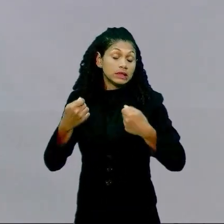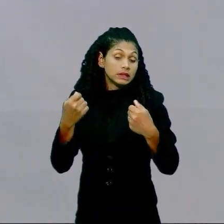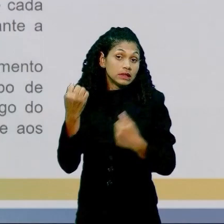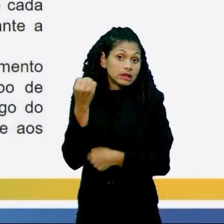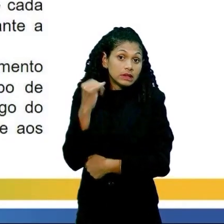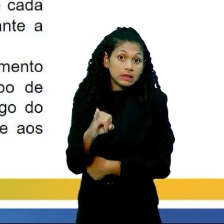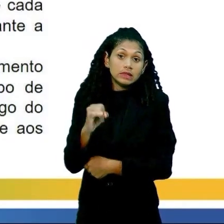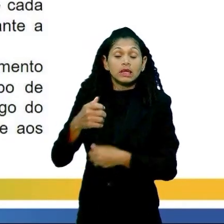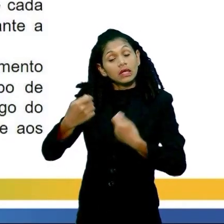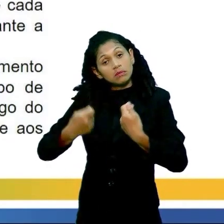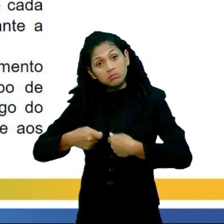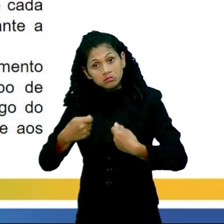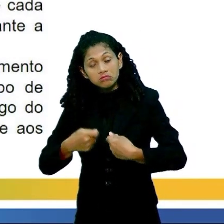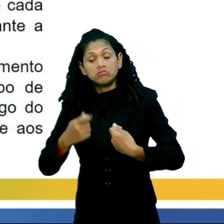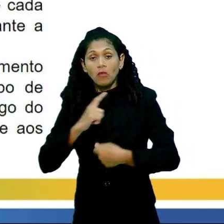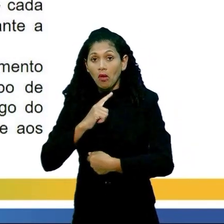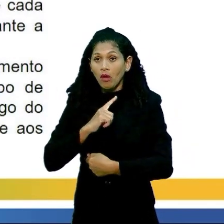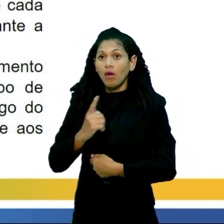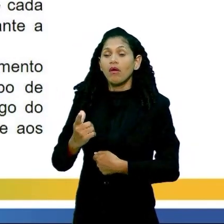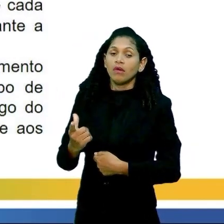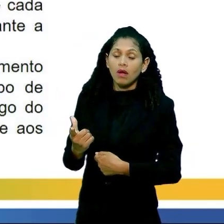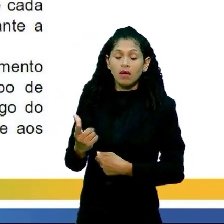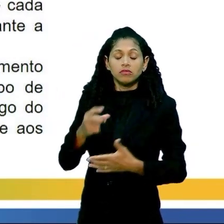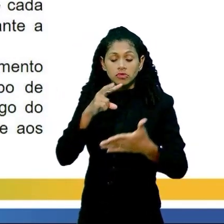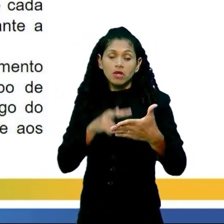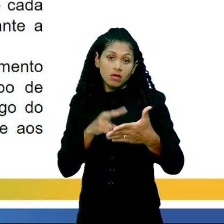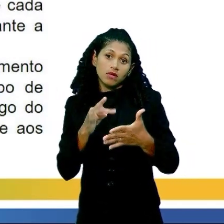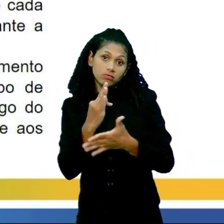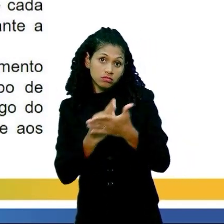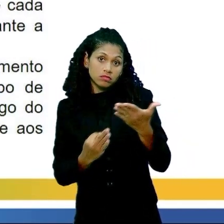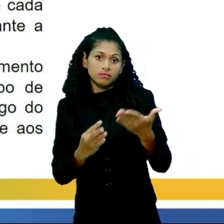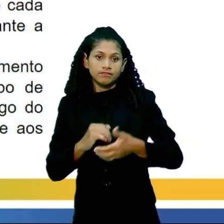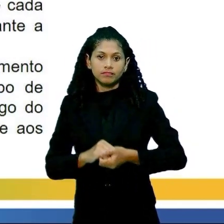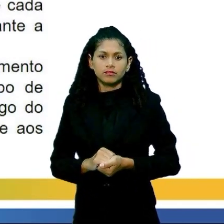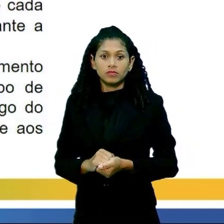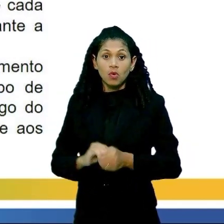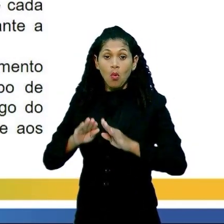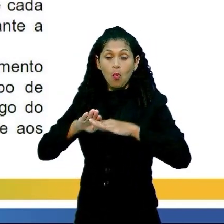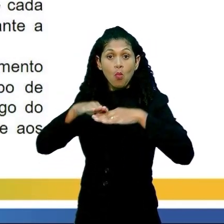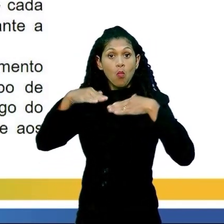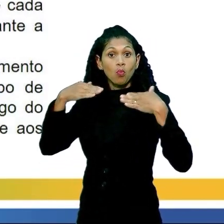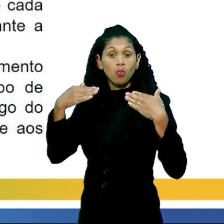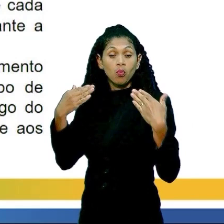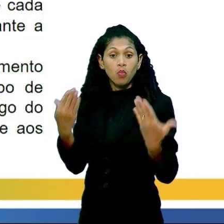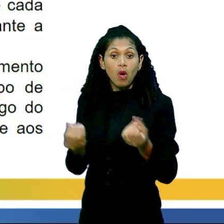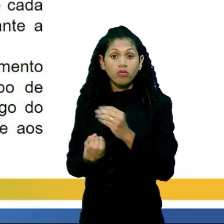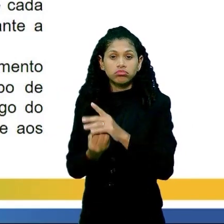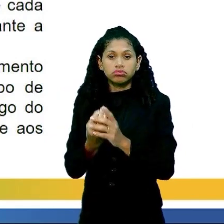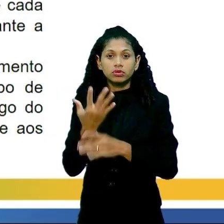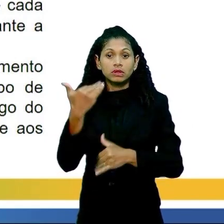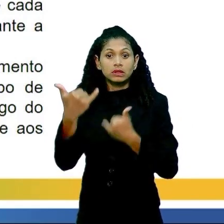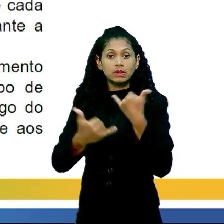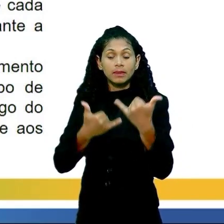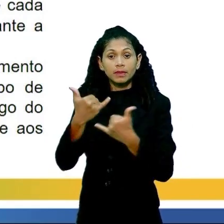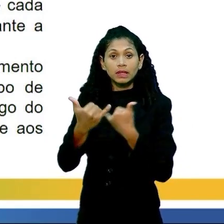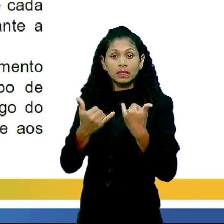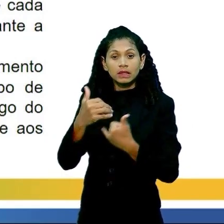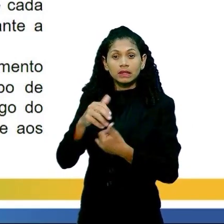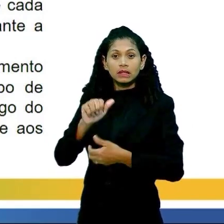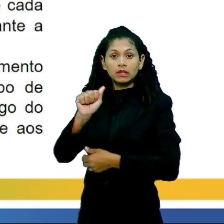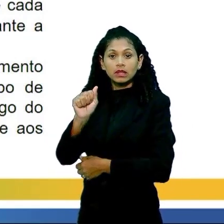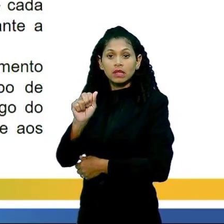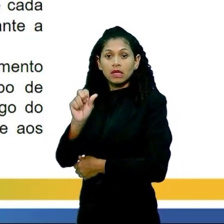regressa ao texto, beleza? Então vamos lá, ó, já está aí a informação, ó. Qual é a origem da brincadeira de amarelinha e como ela